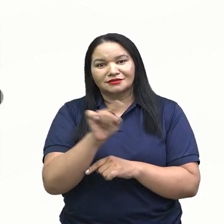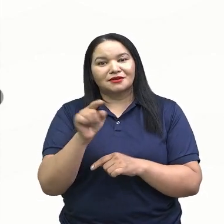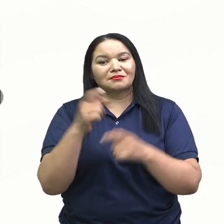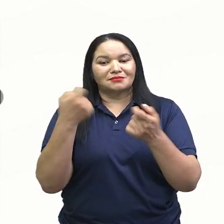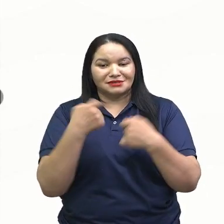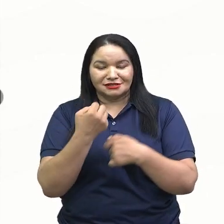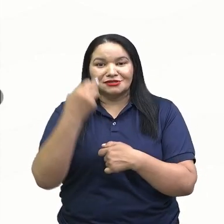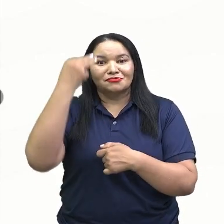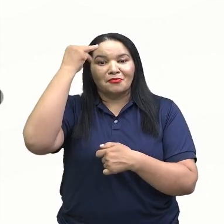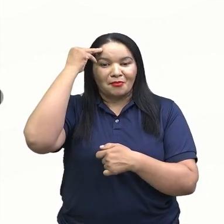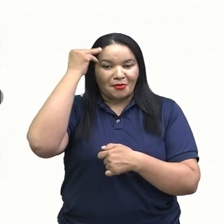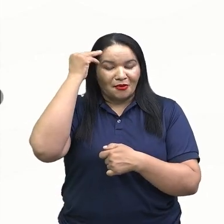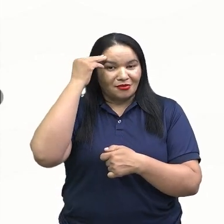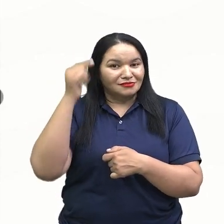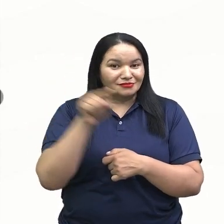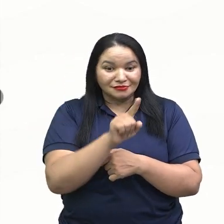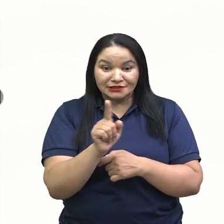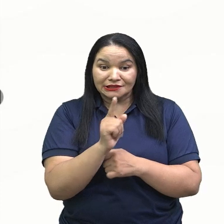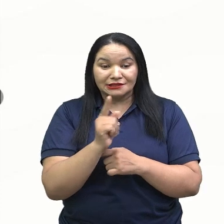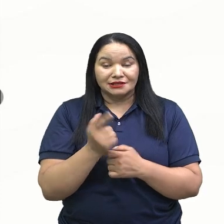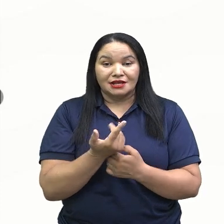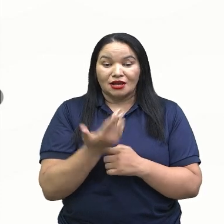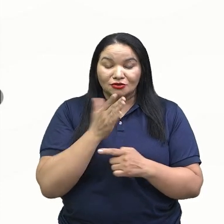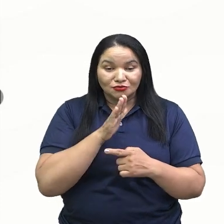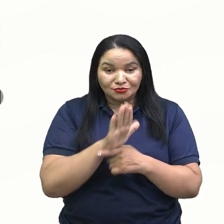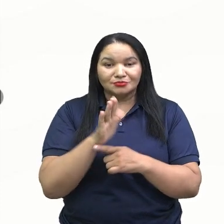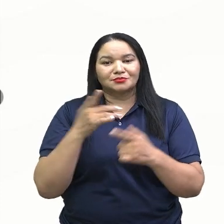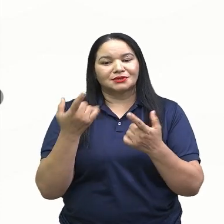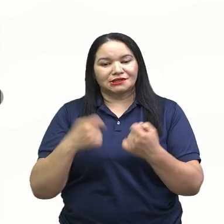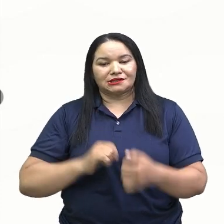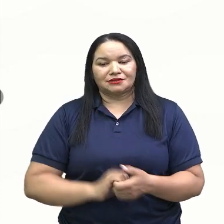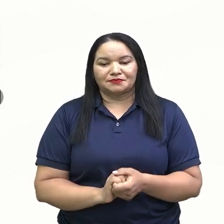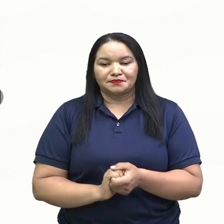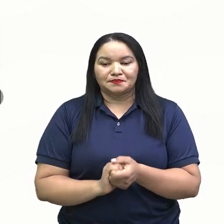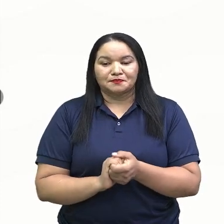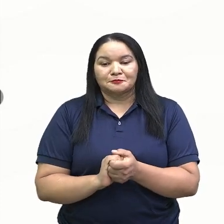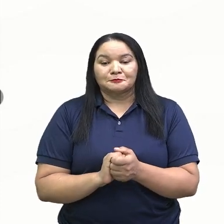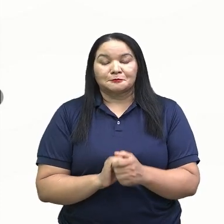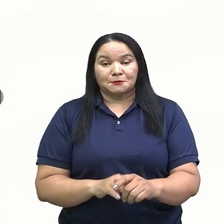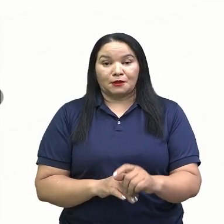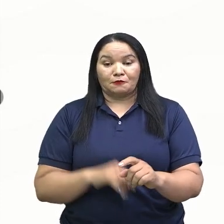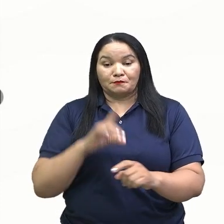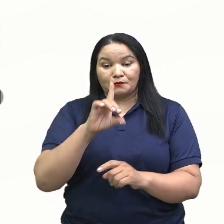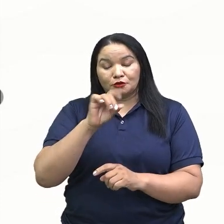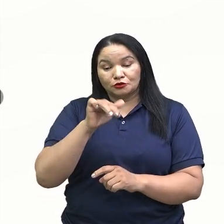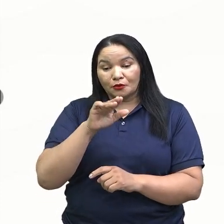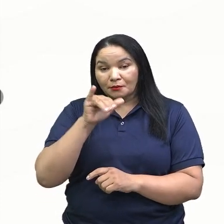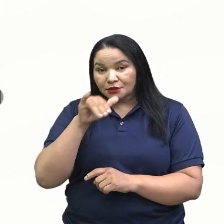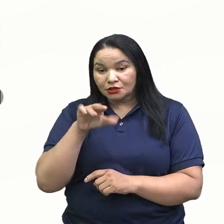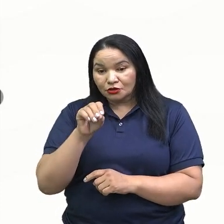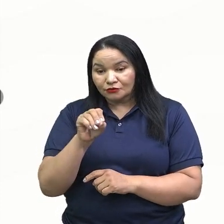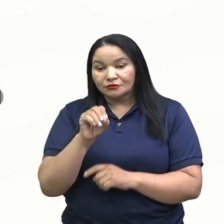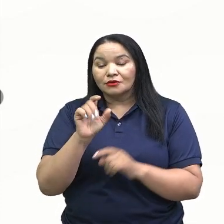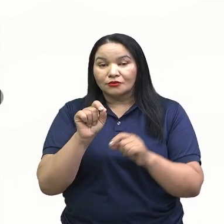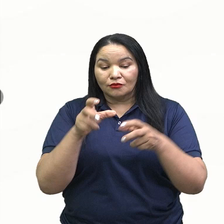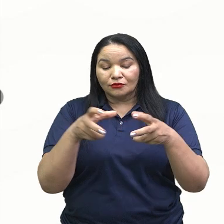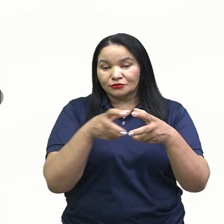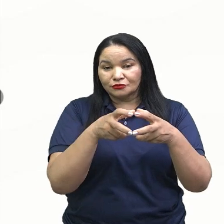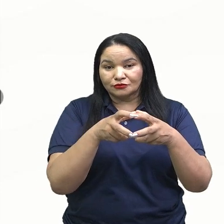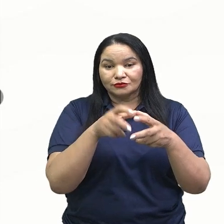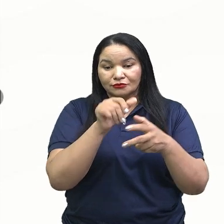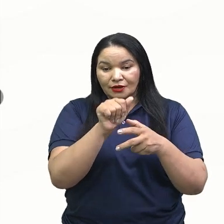essa informação para você me ajudar no exemplo. O domínio é formado por quem? Pelo conjunto